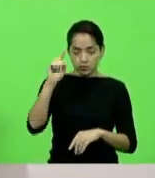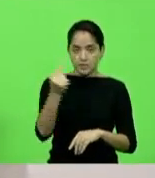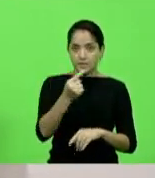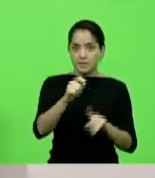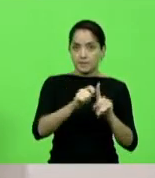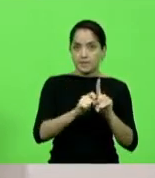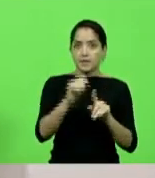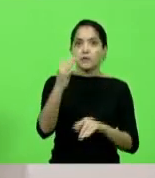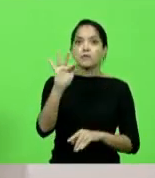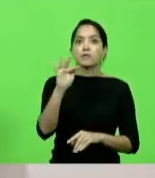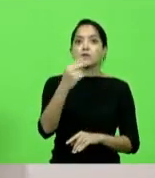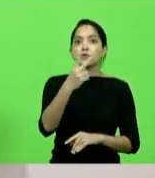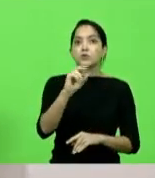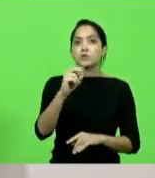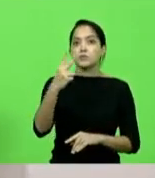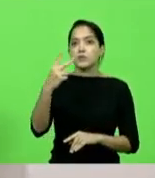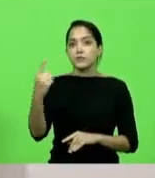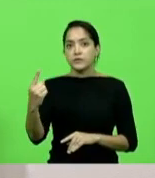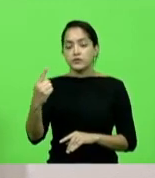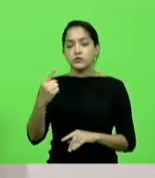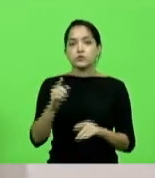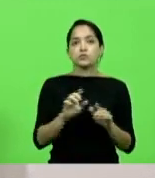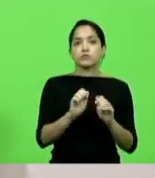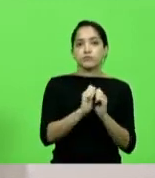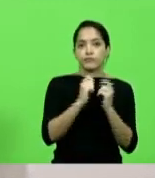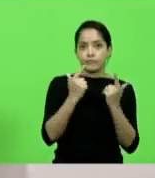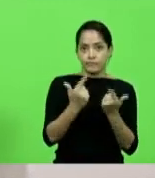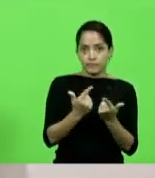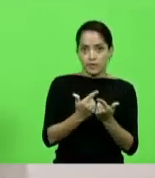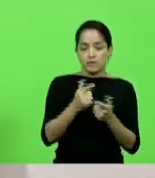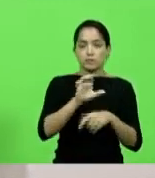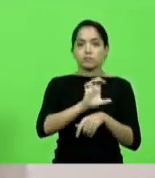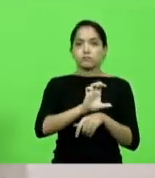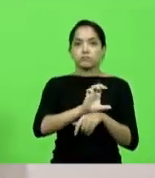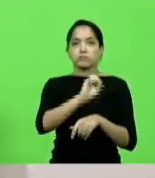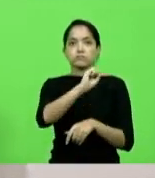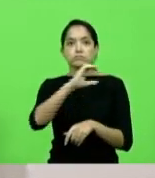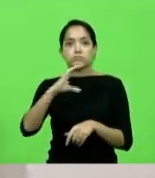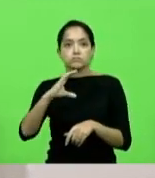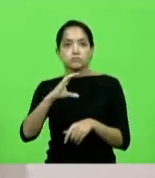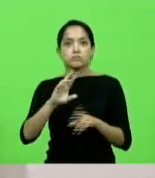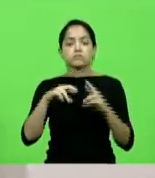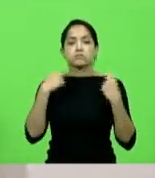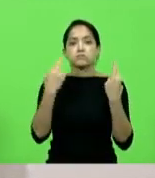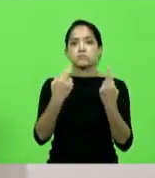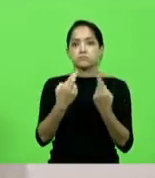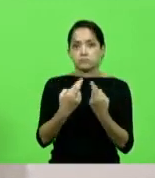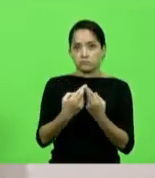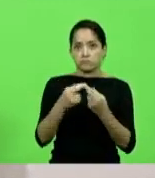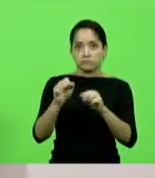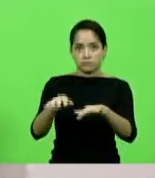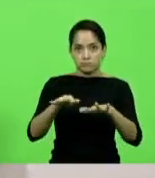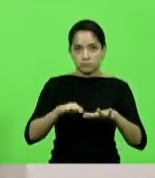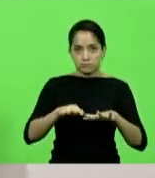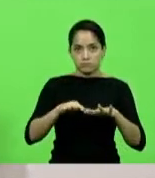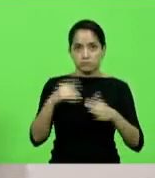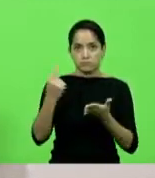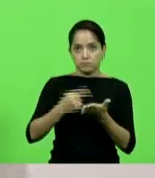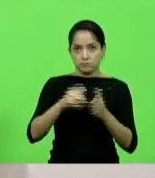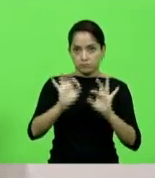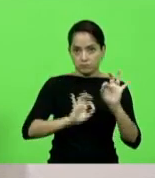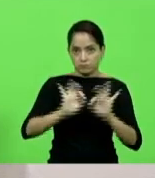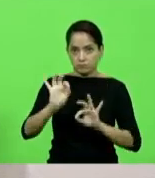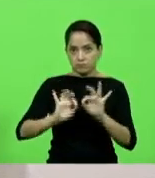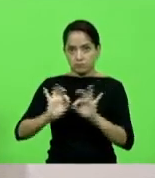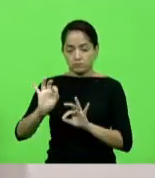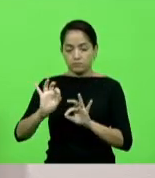fevereiro de 2021, nesta cidade de Florianópolis, capital do Estado, reuniu-se a Assembleia Legislativa em sessão preparatória